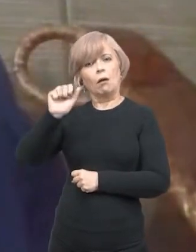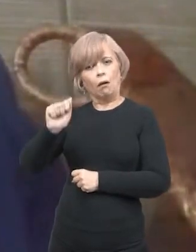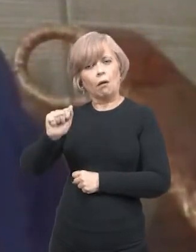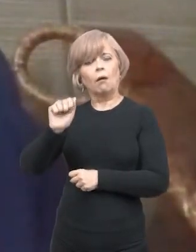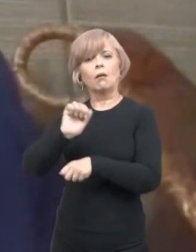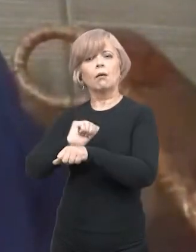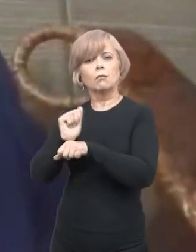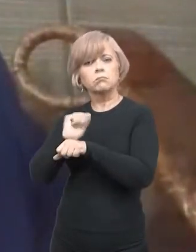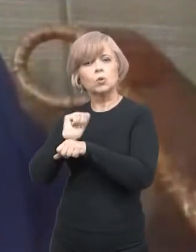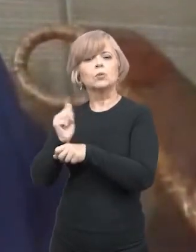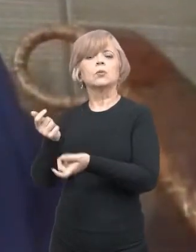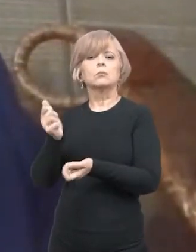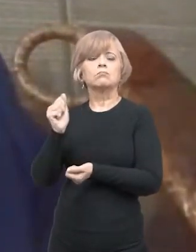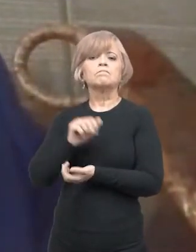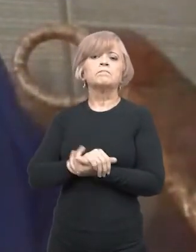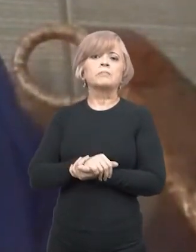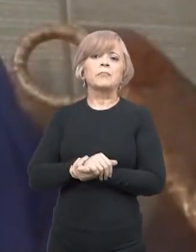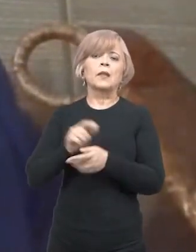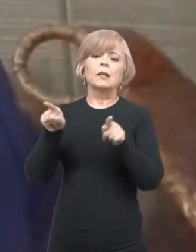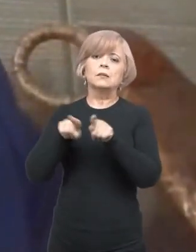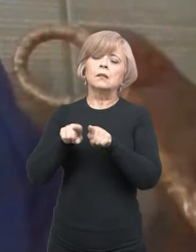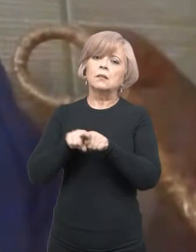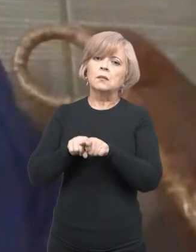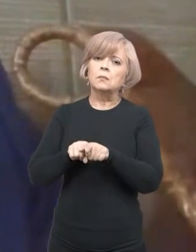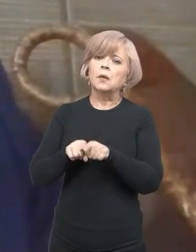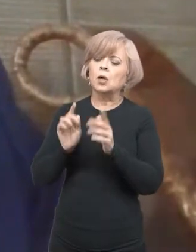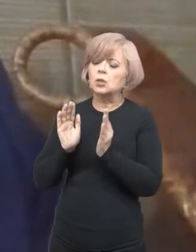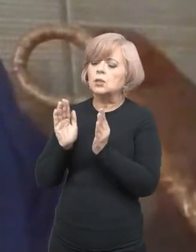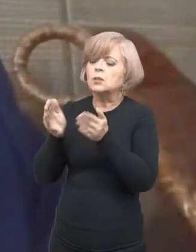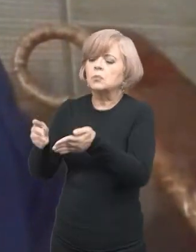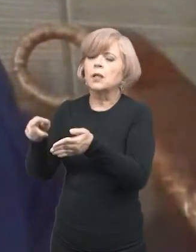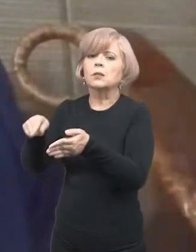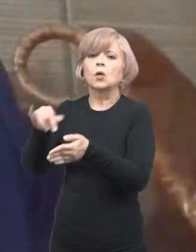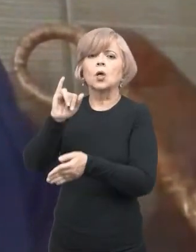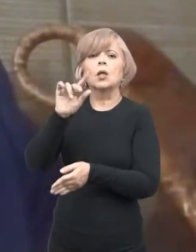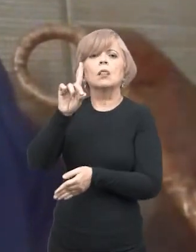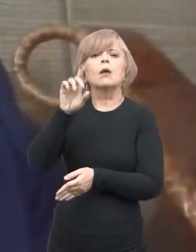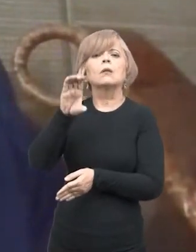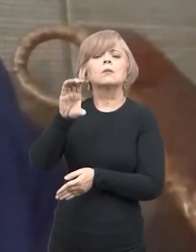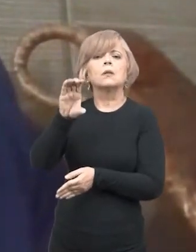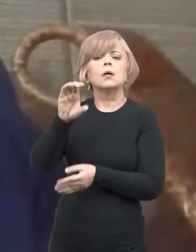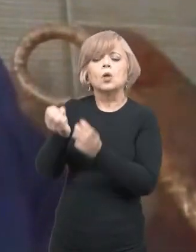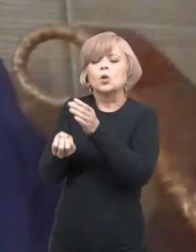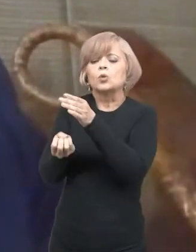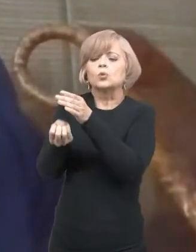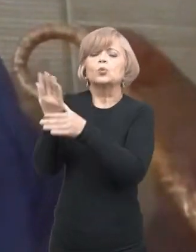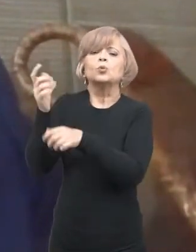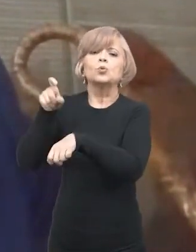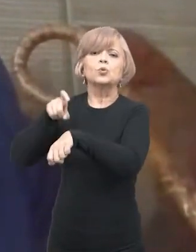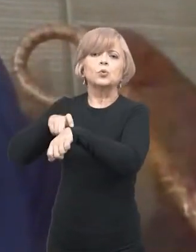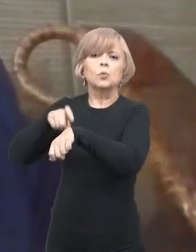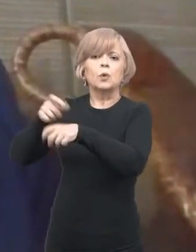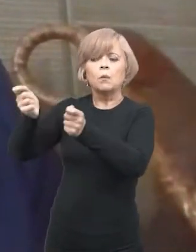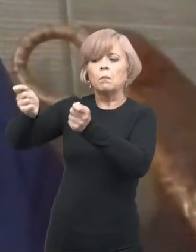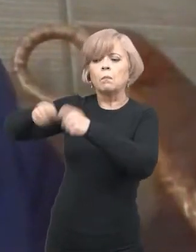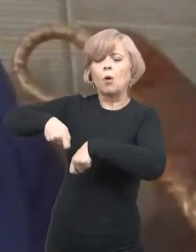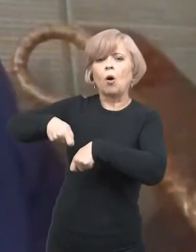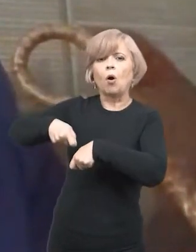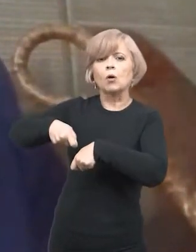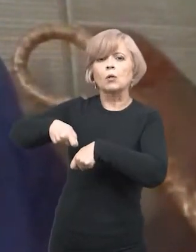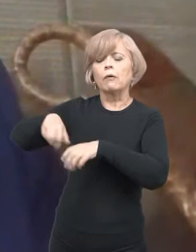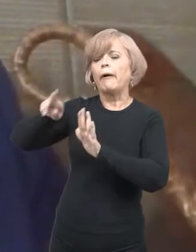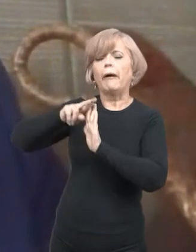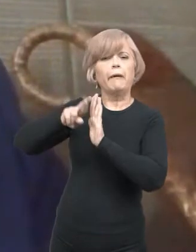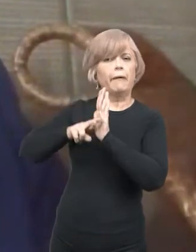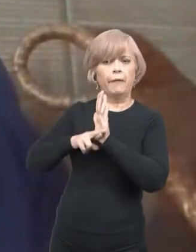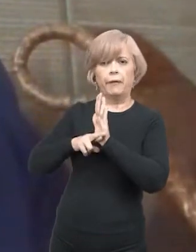os seus casos, mas especificamente no IDC, o IDC não surge como uma situação que possa ser